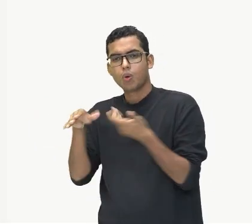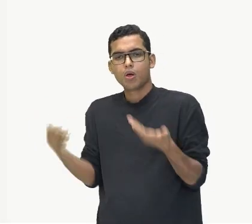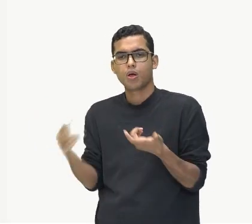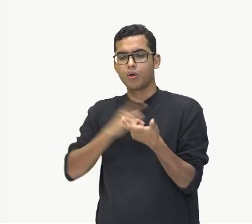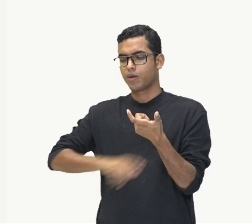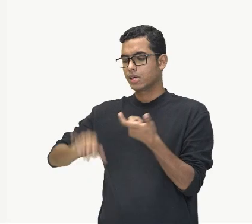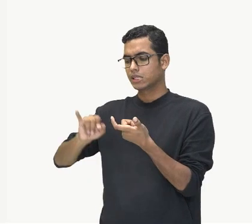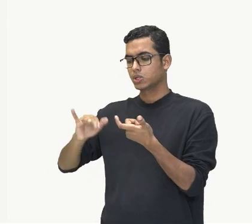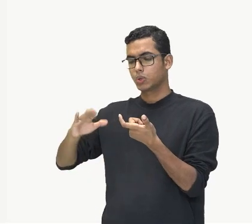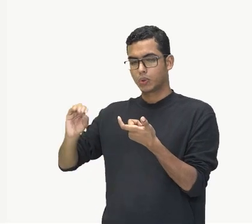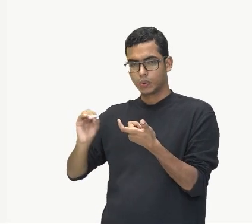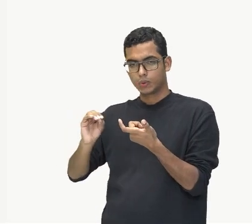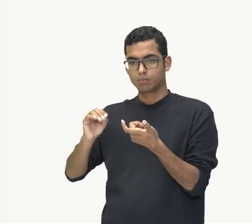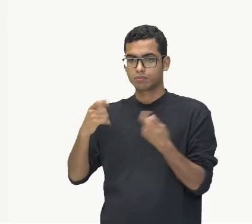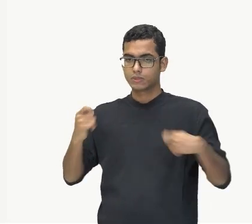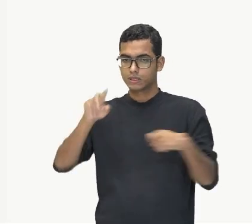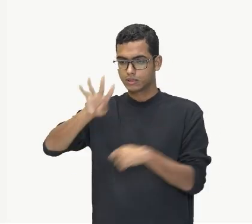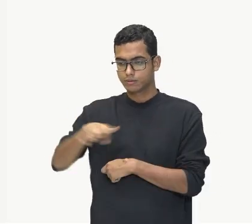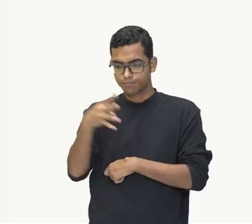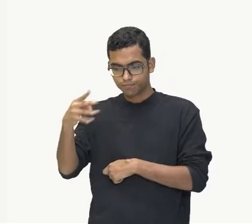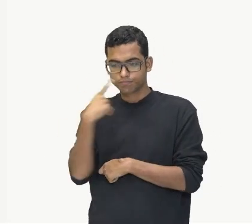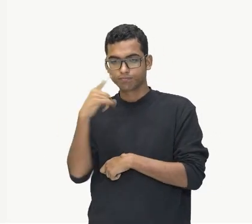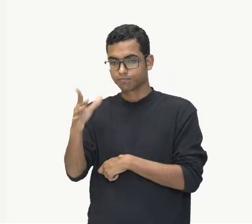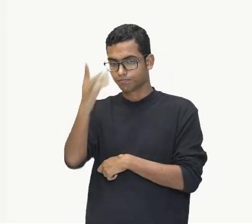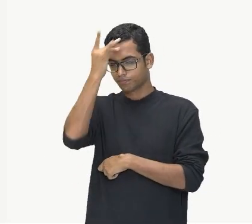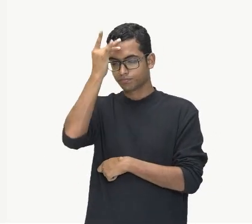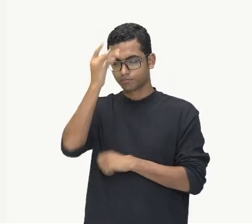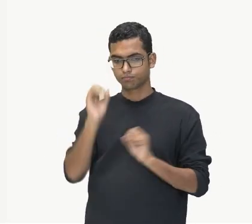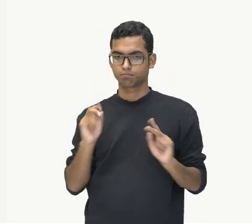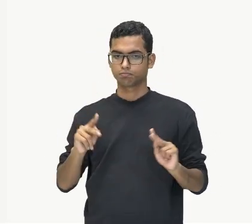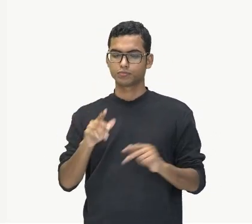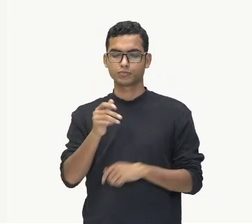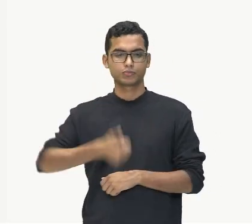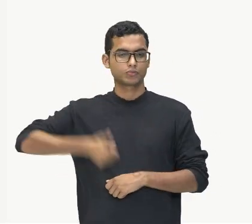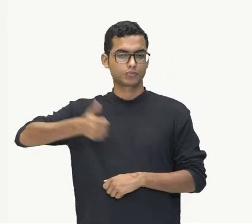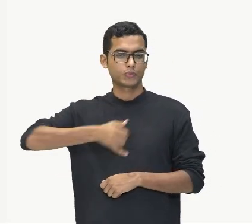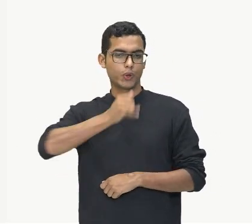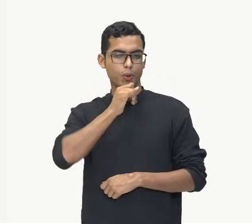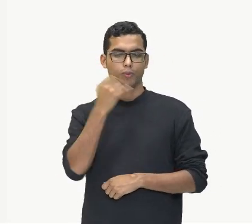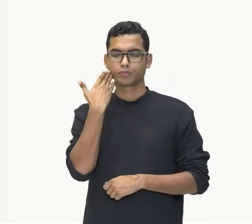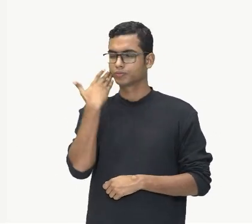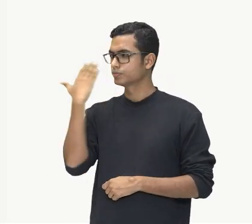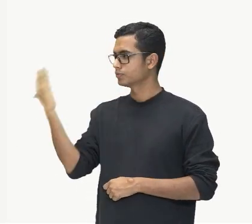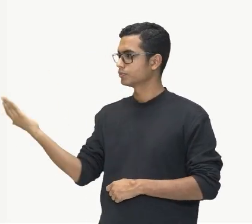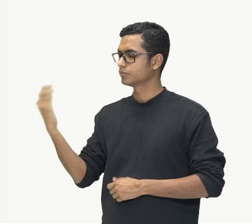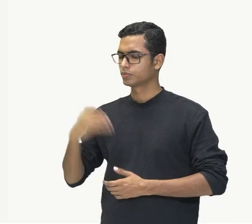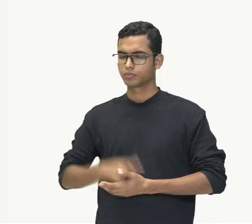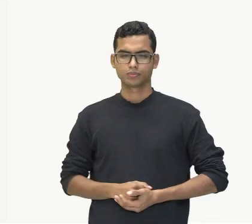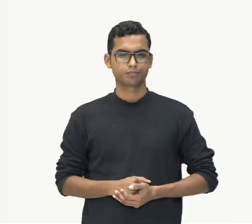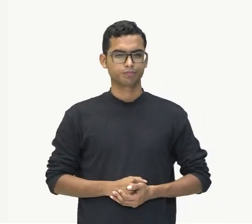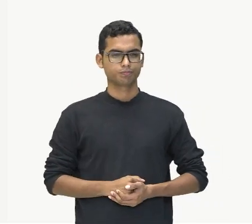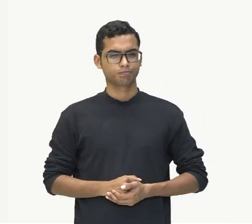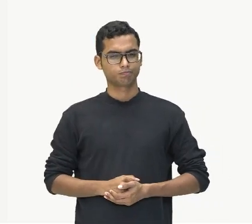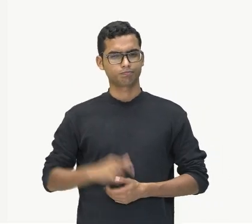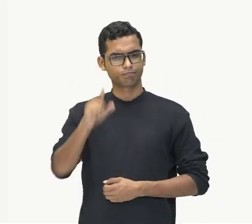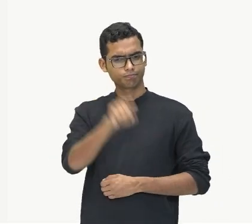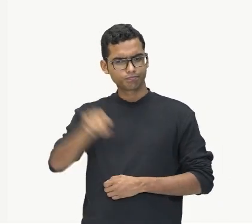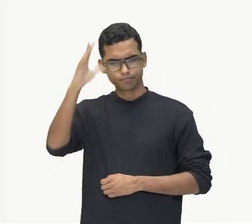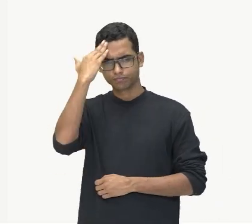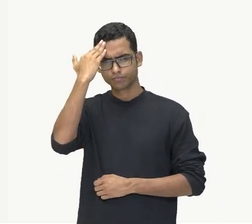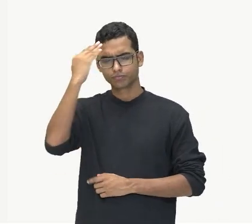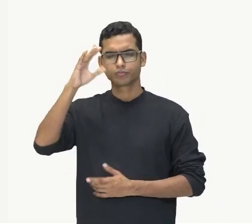observe aqui comigo, olha. Aqui, olha, o primeiro exemplo, tá bom? Vocês sabem, né,